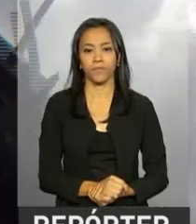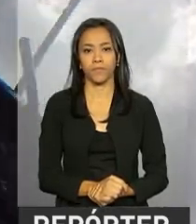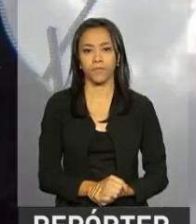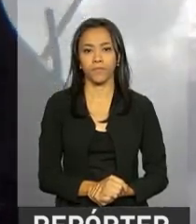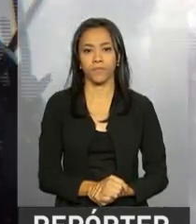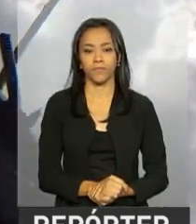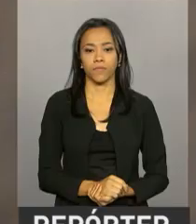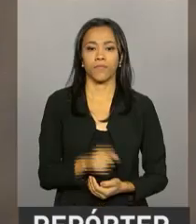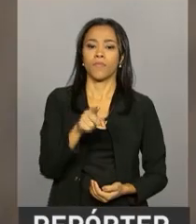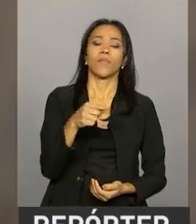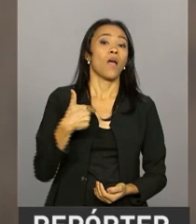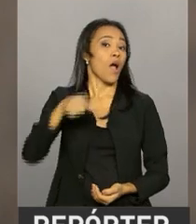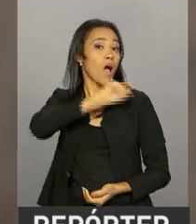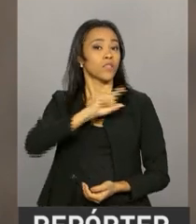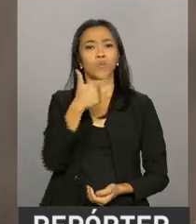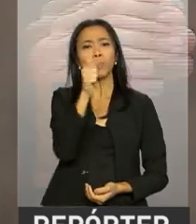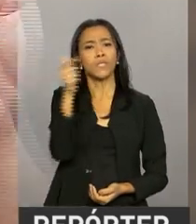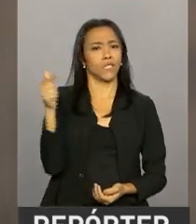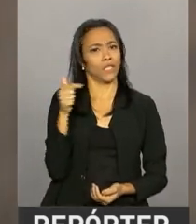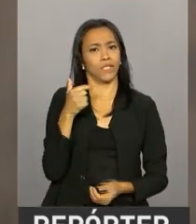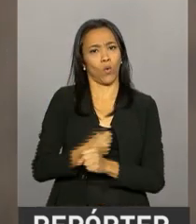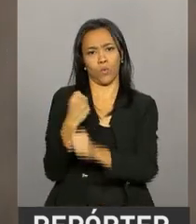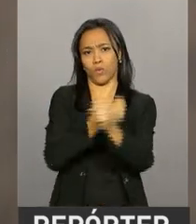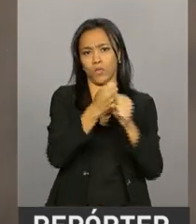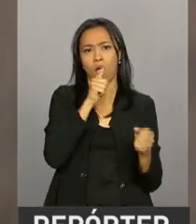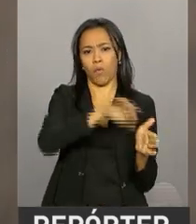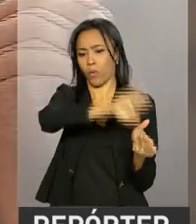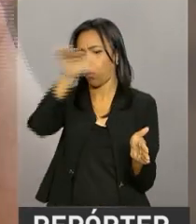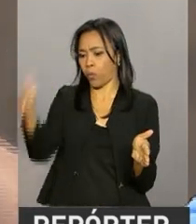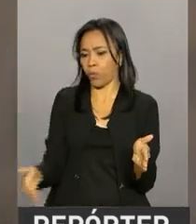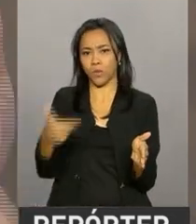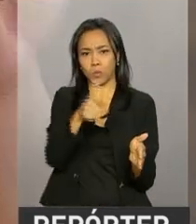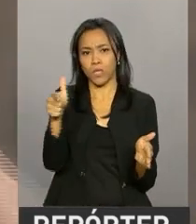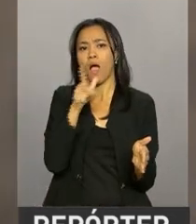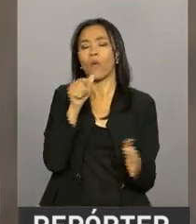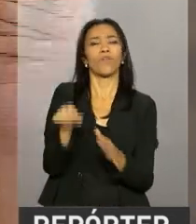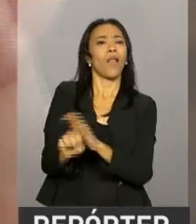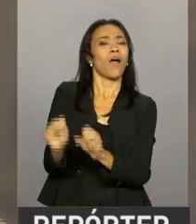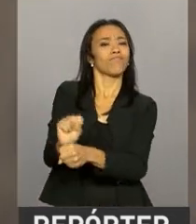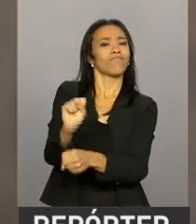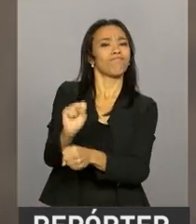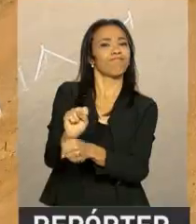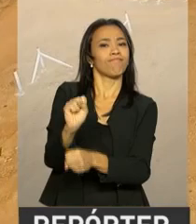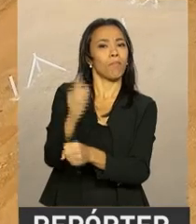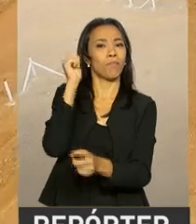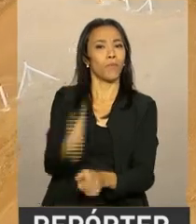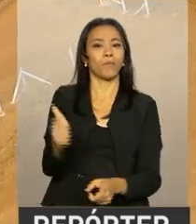A gente não tinha essa tecnologia anteriormente. E hoje a gente tem onde armazenar água, a água fica lá fresquinha, pronta para o